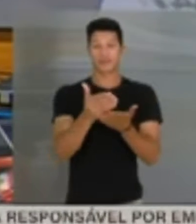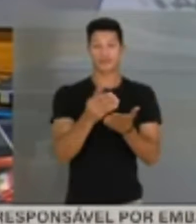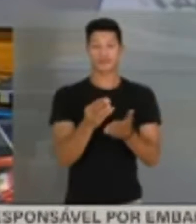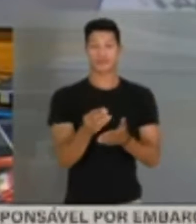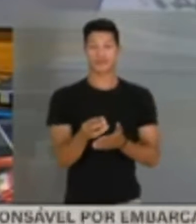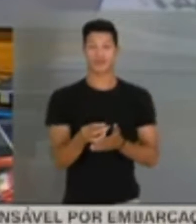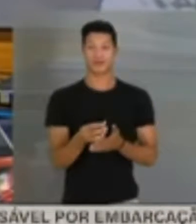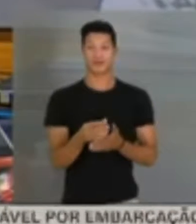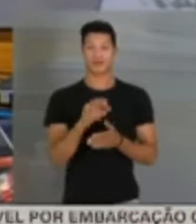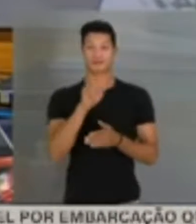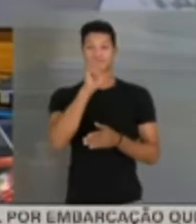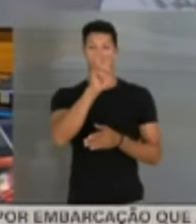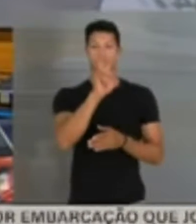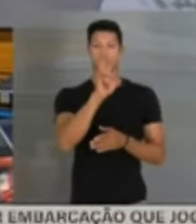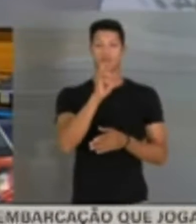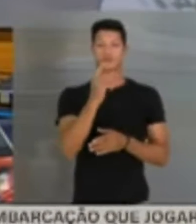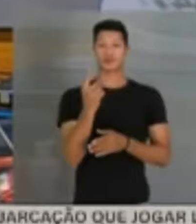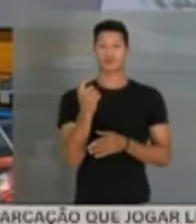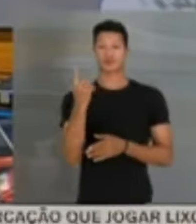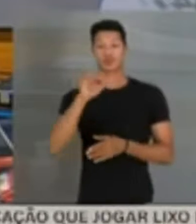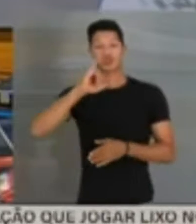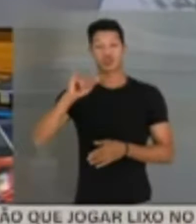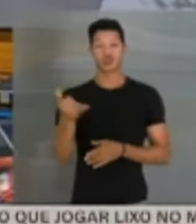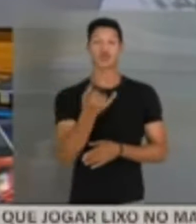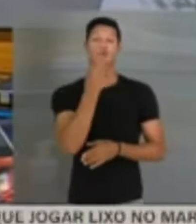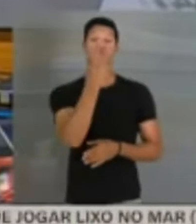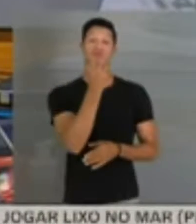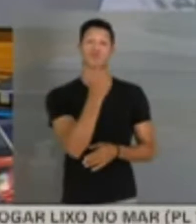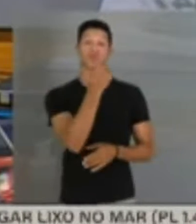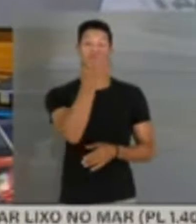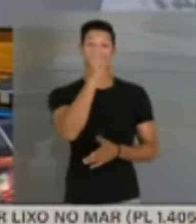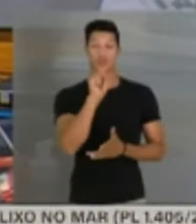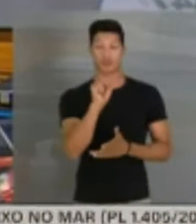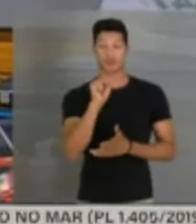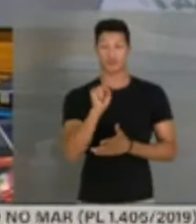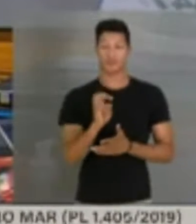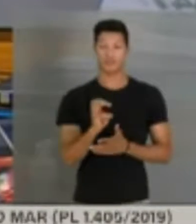começa em 5/1/2018.